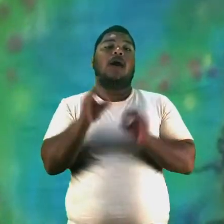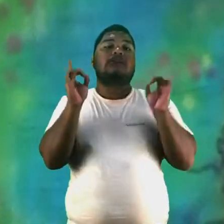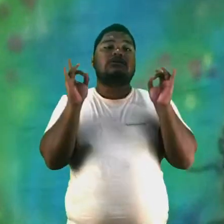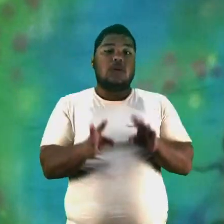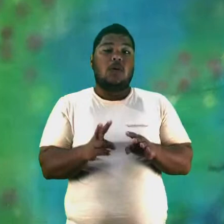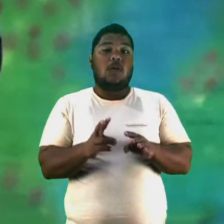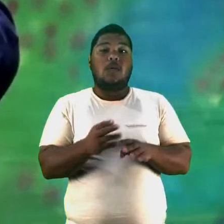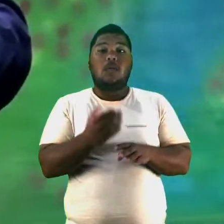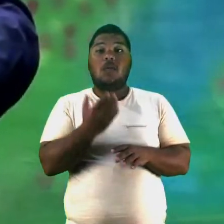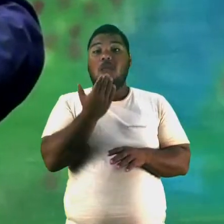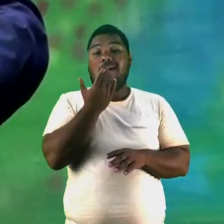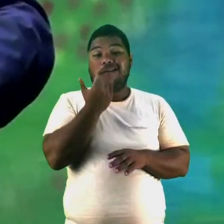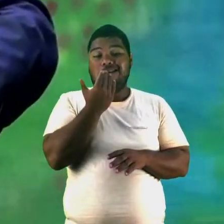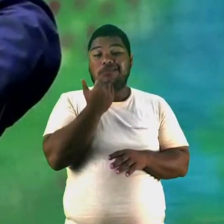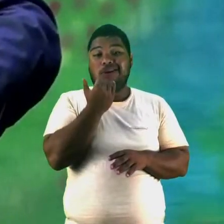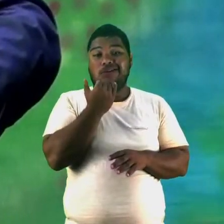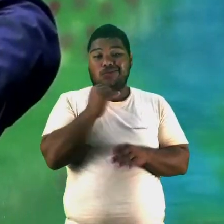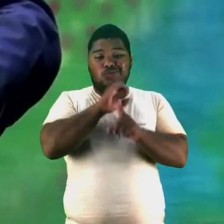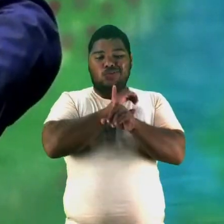do culto.